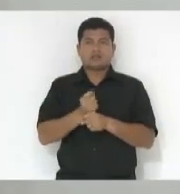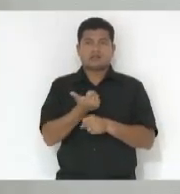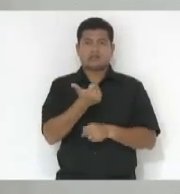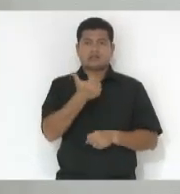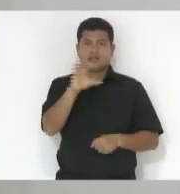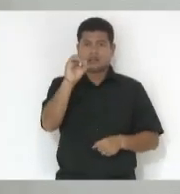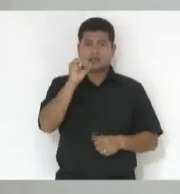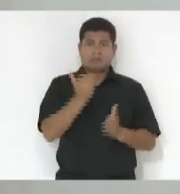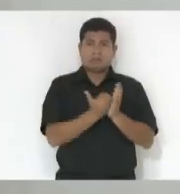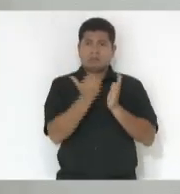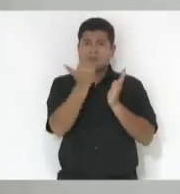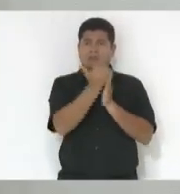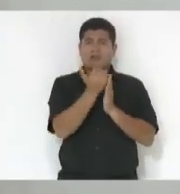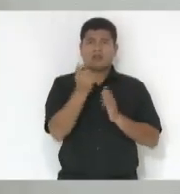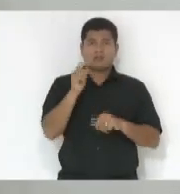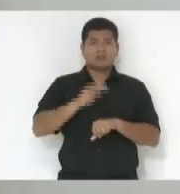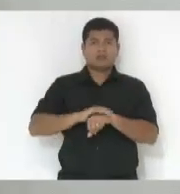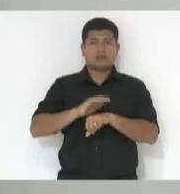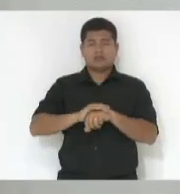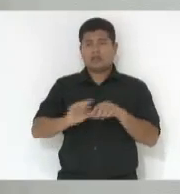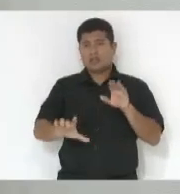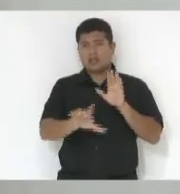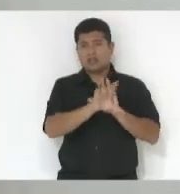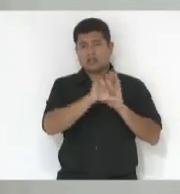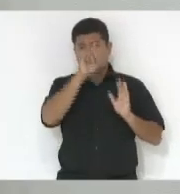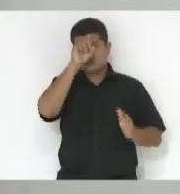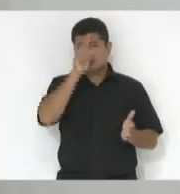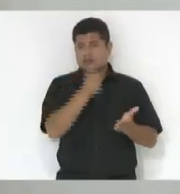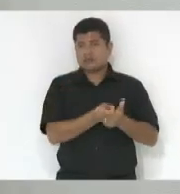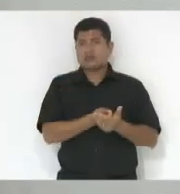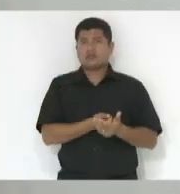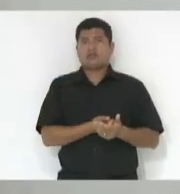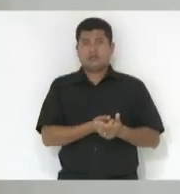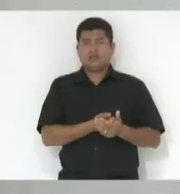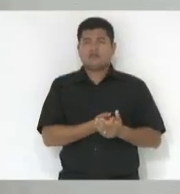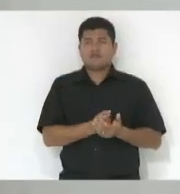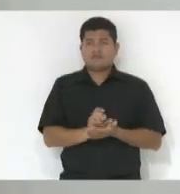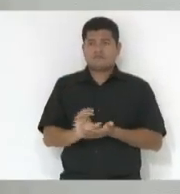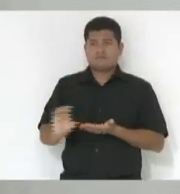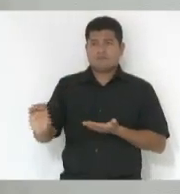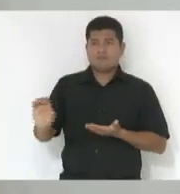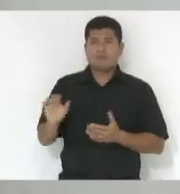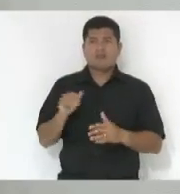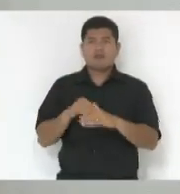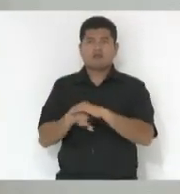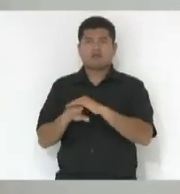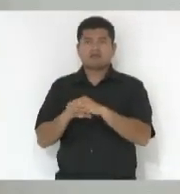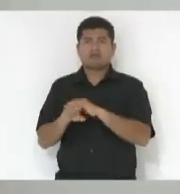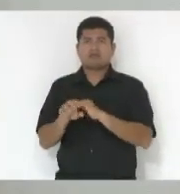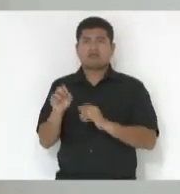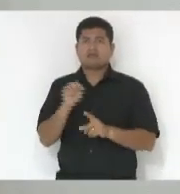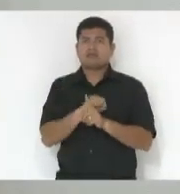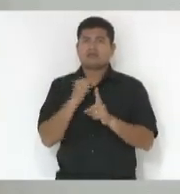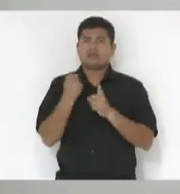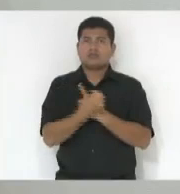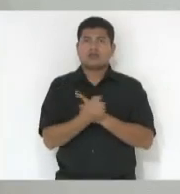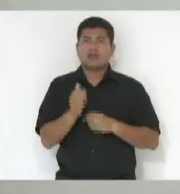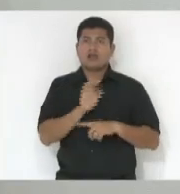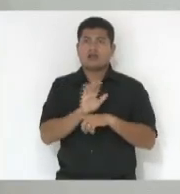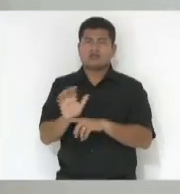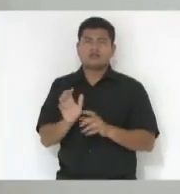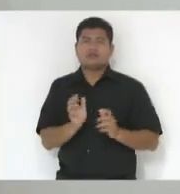há mais de uma década, foi autor da lei que determinou a destinação de recursos do Fundo Social para ajudar o Caixa das